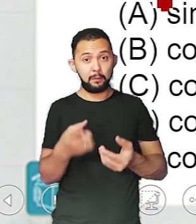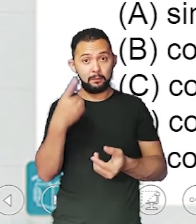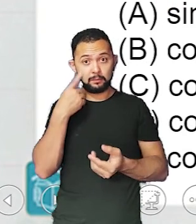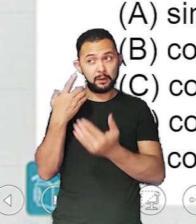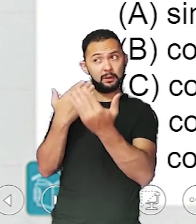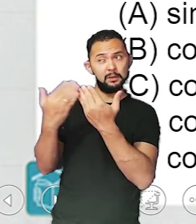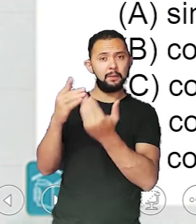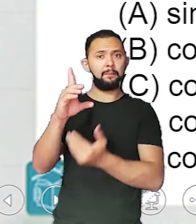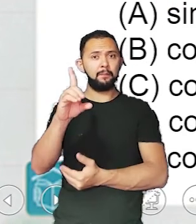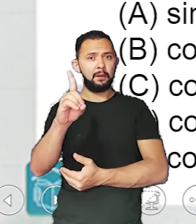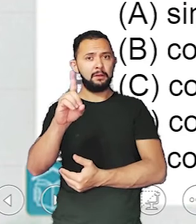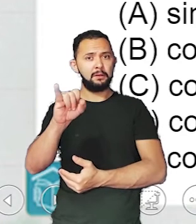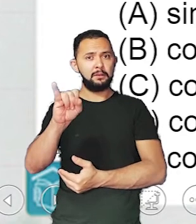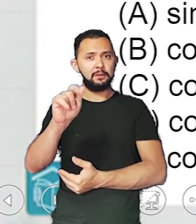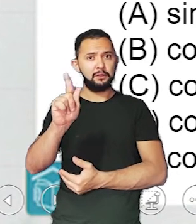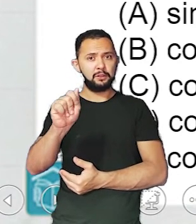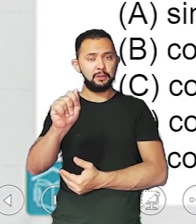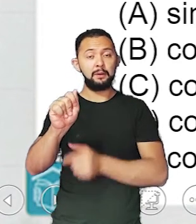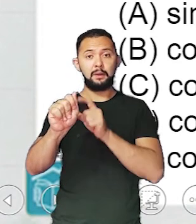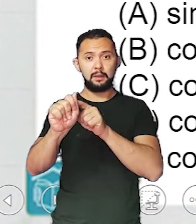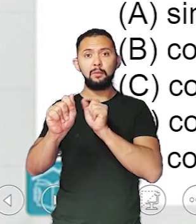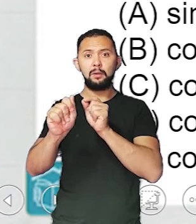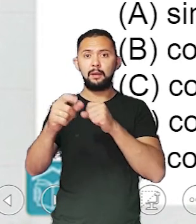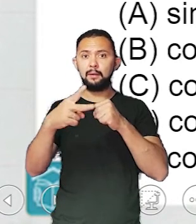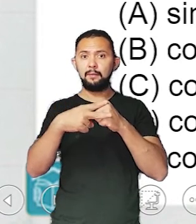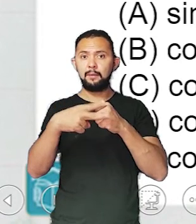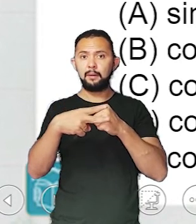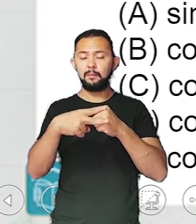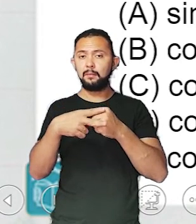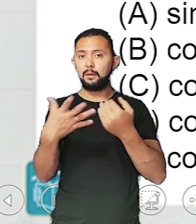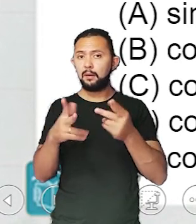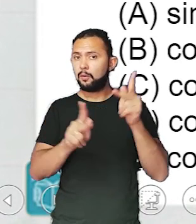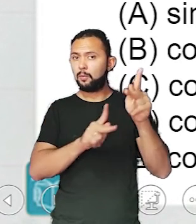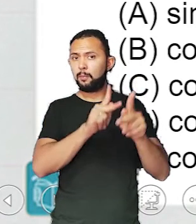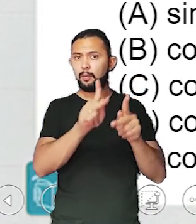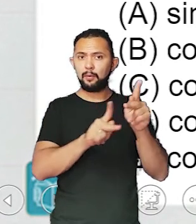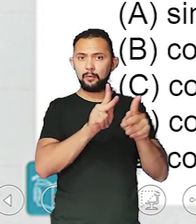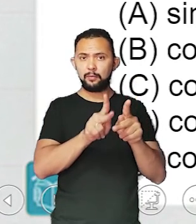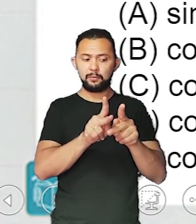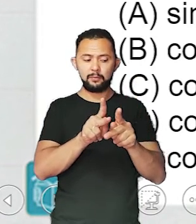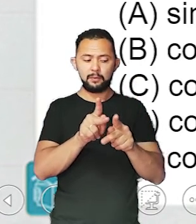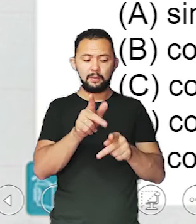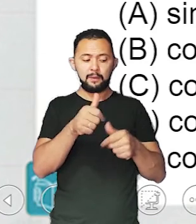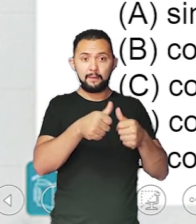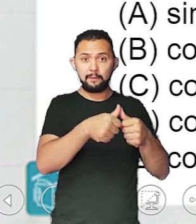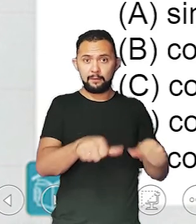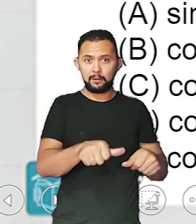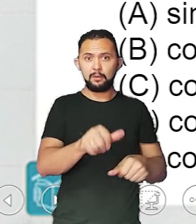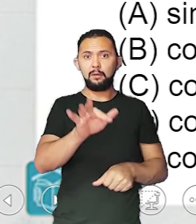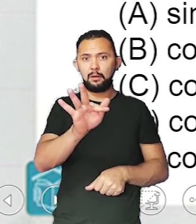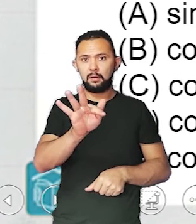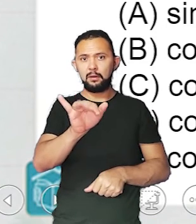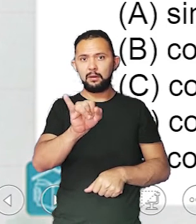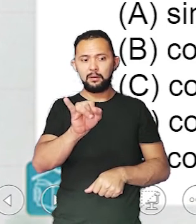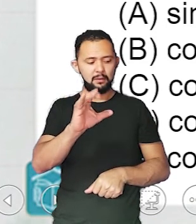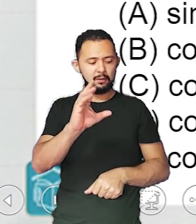Nós temos um verbo, certo? Ao povo que fico. Nós temos outro verbo. Ó, eu vou acertar o V.